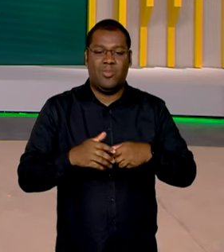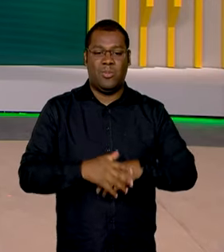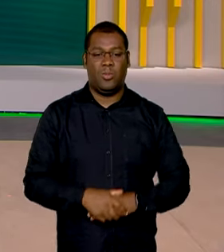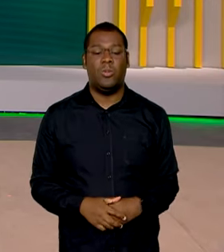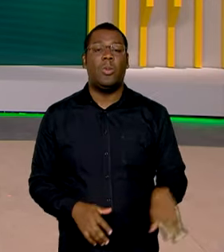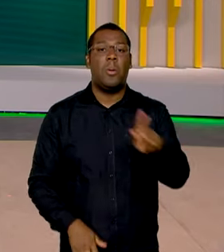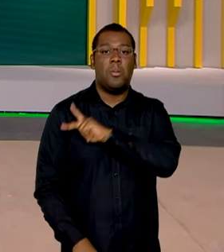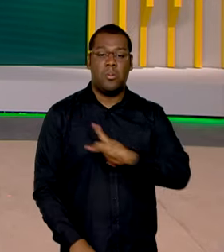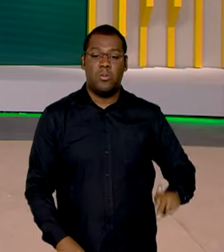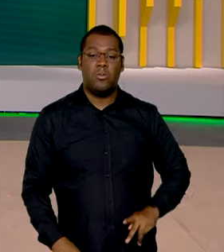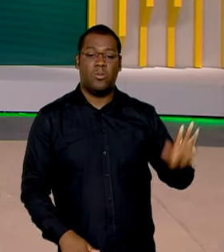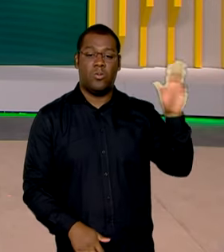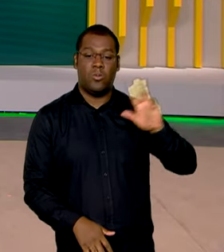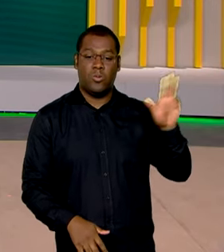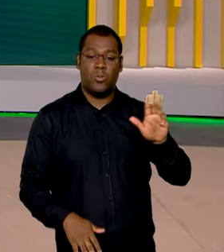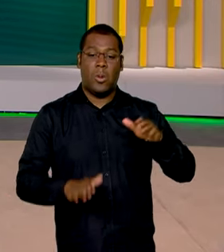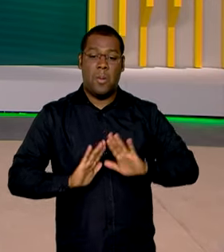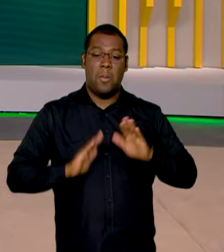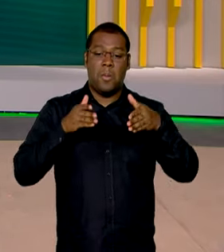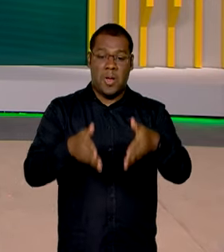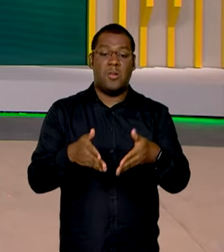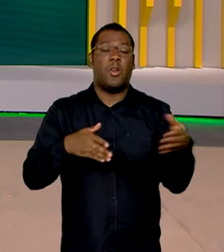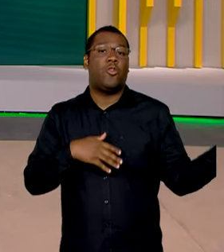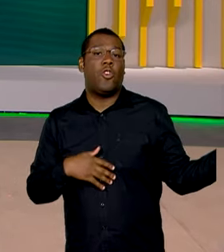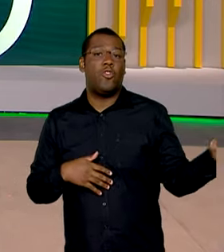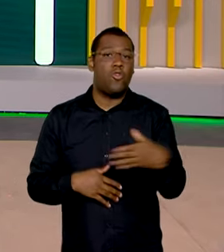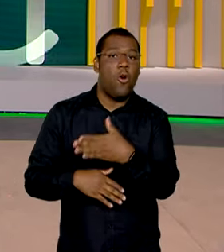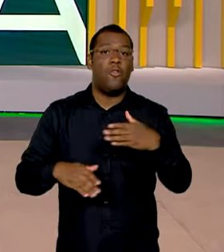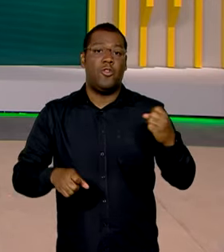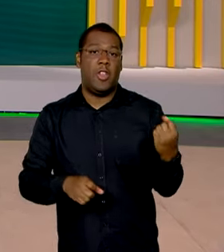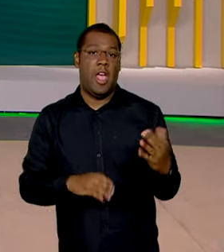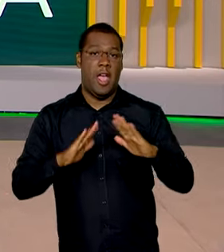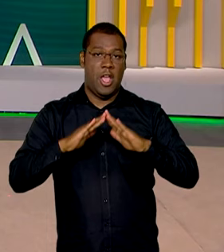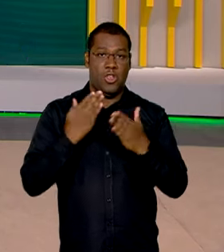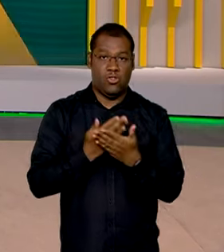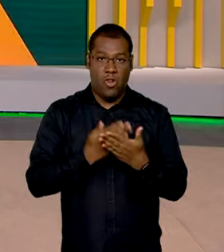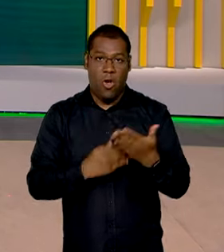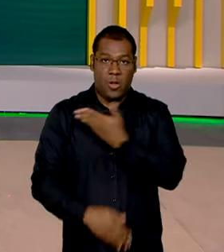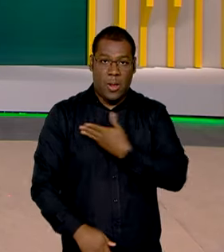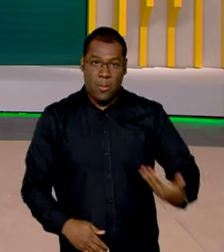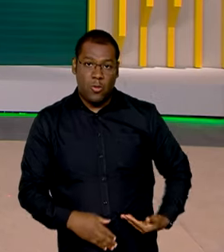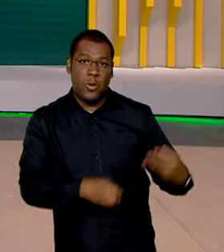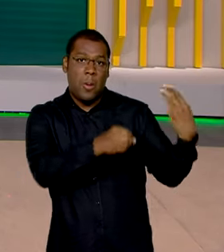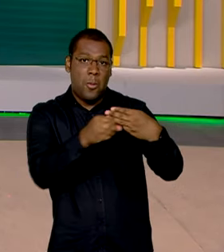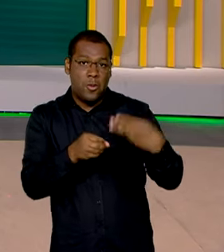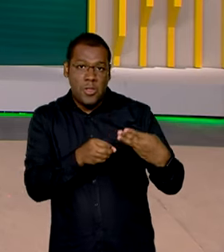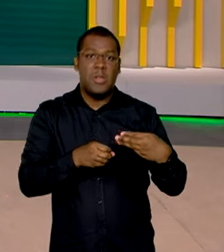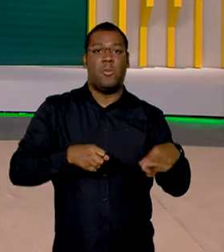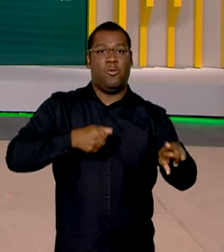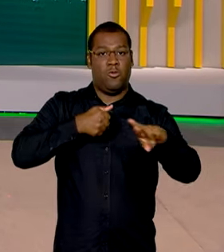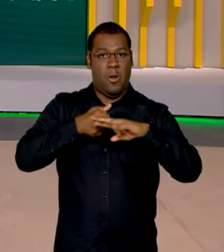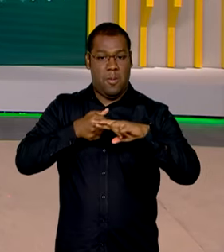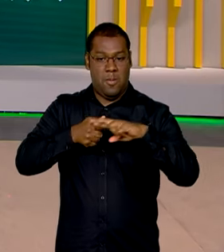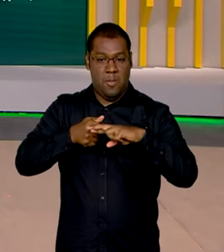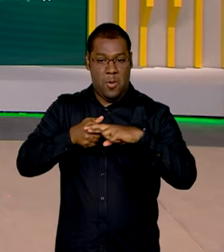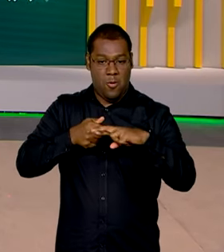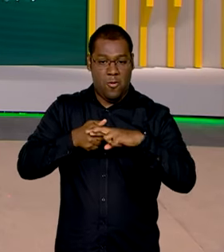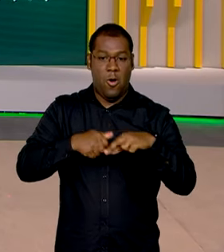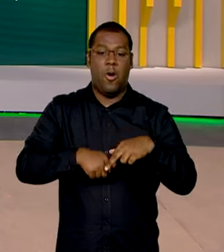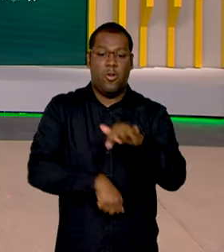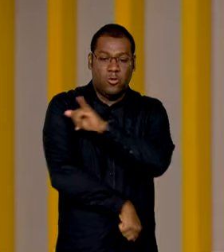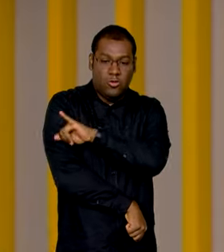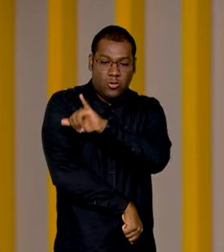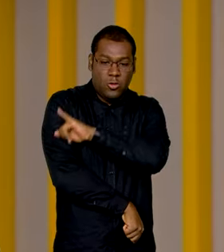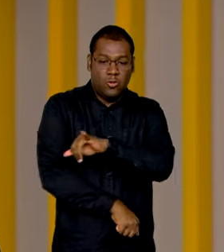E o presidente Lula também participou da inauguração de uma escola pública no município de Belfort Roxo, na Baixada Fluminense, no Rio de